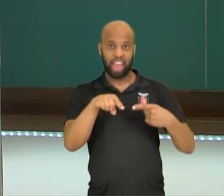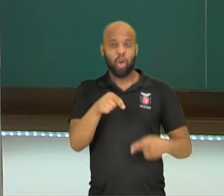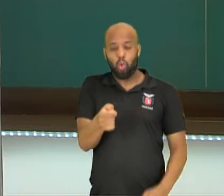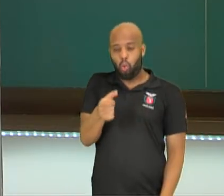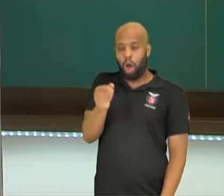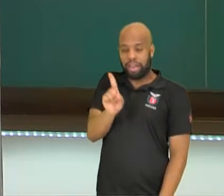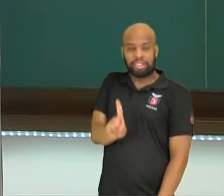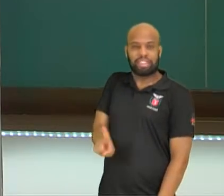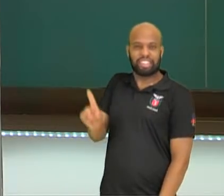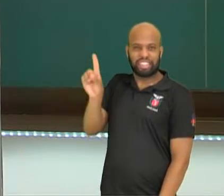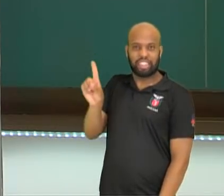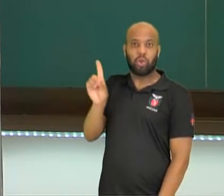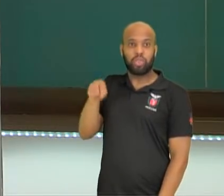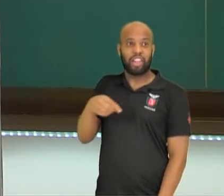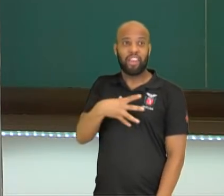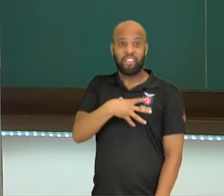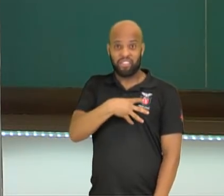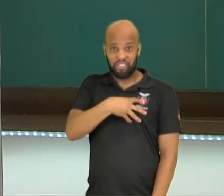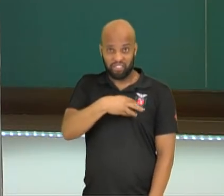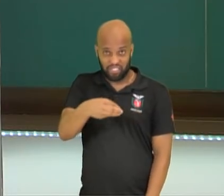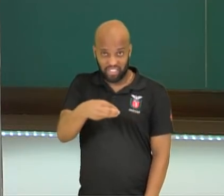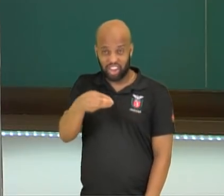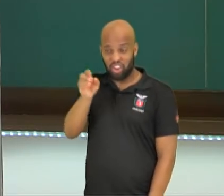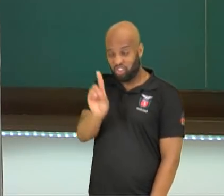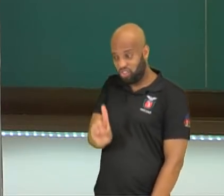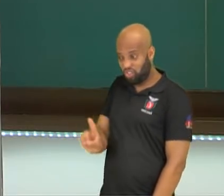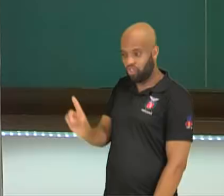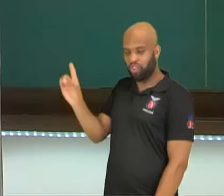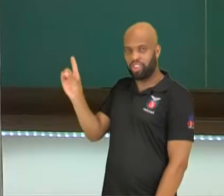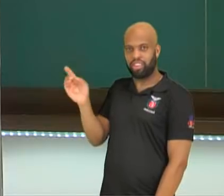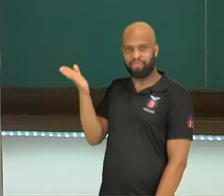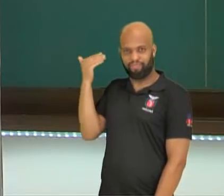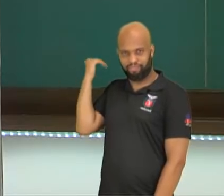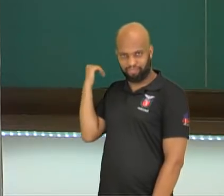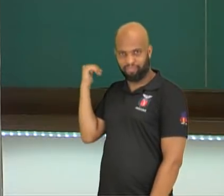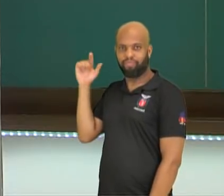semideus, era filho, né, de um deus com